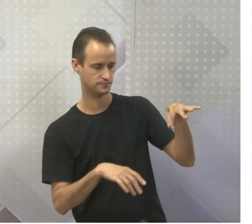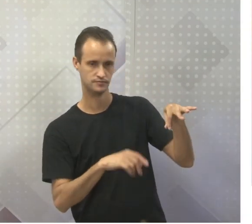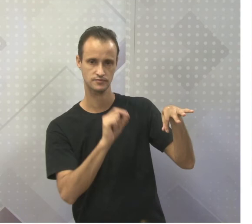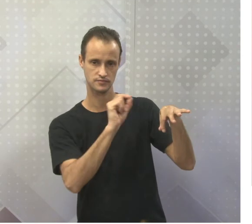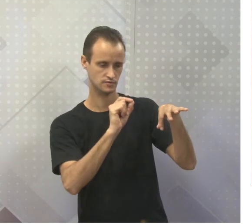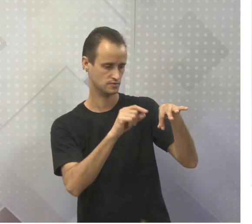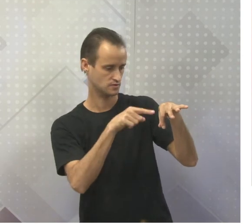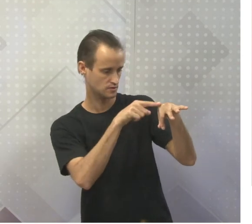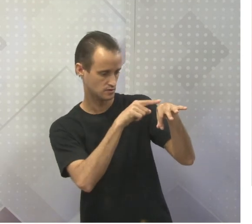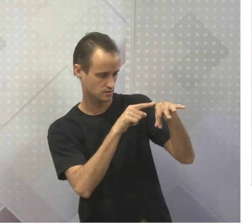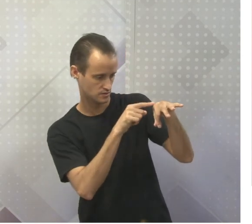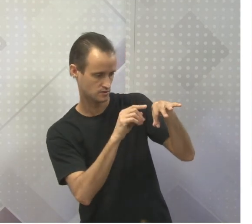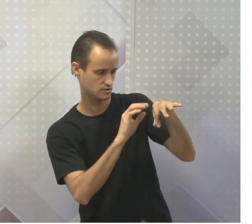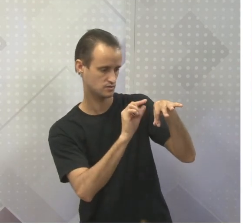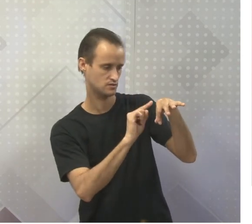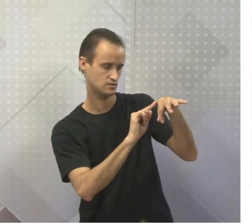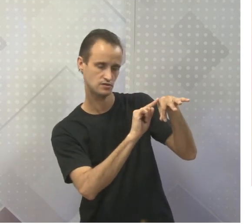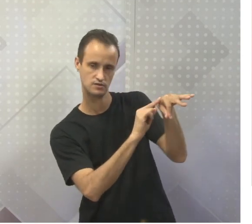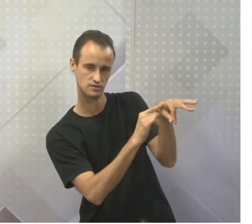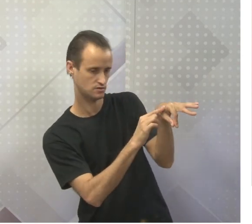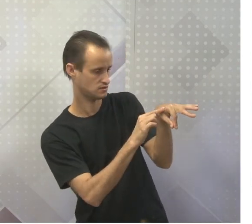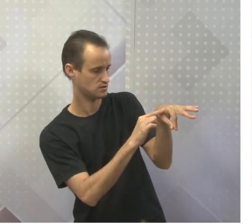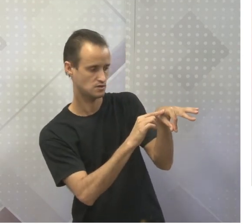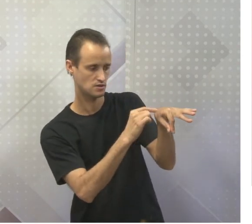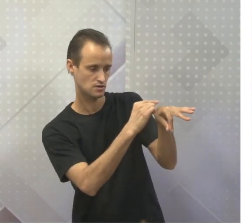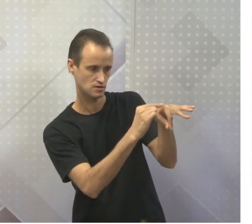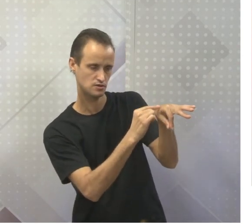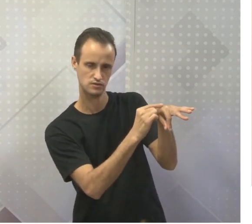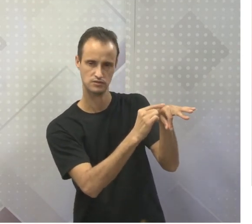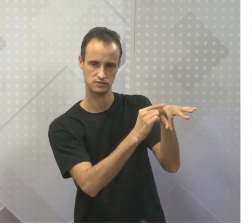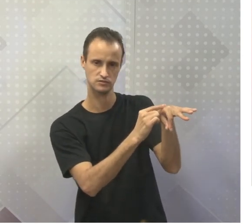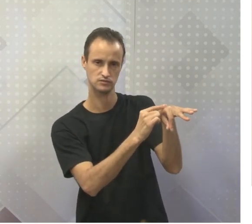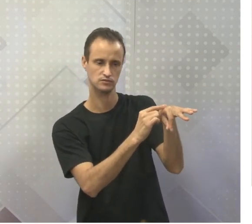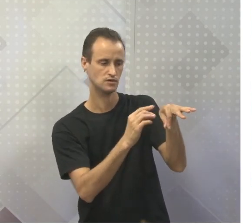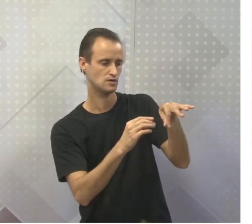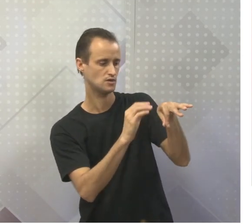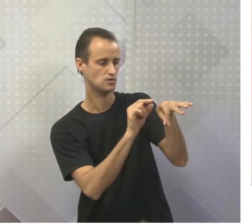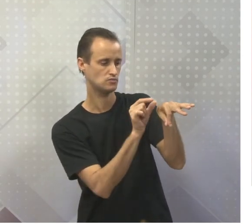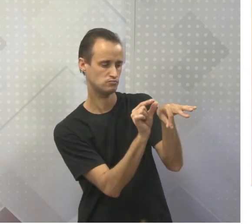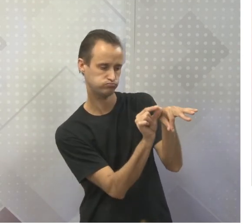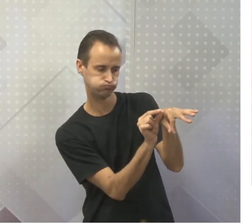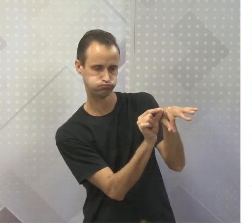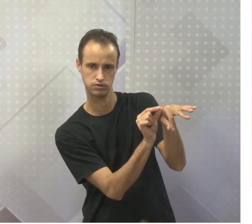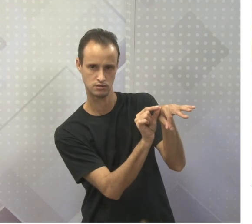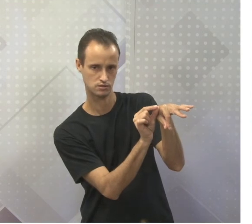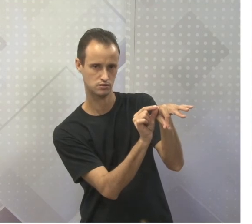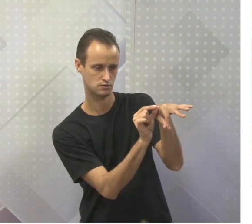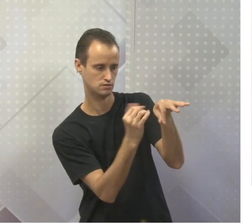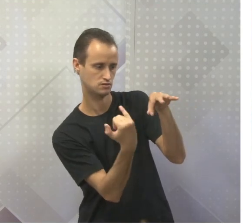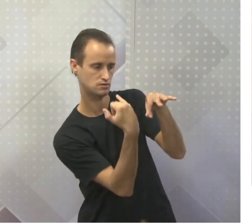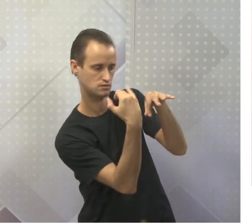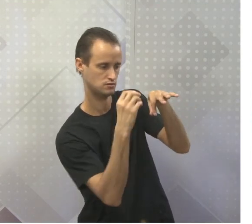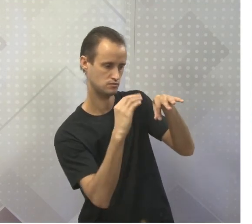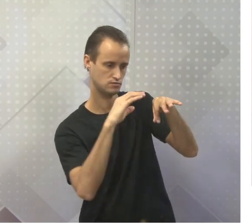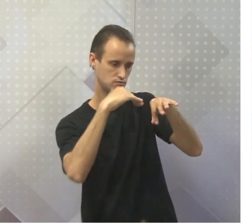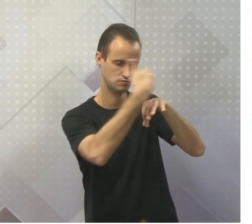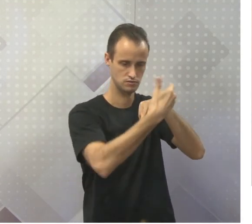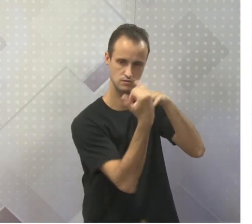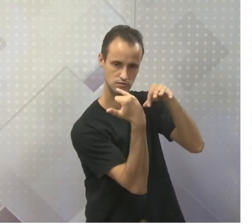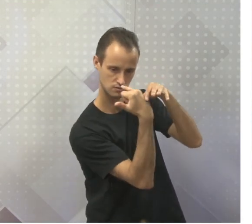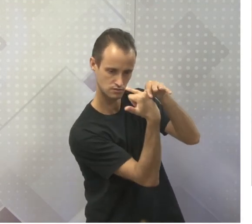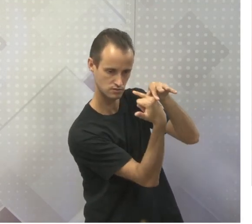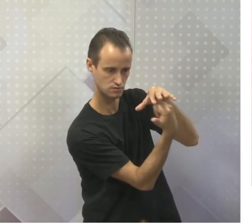terminações nervosas, que é uma zona muito erógena. Apenas a ponta é externa, né? O resto está no interior e